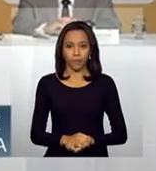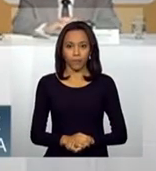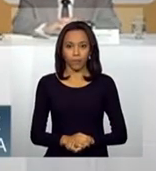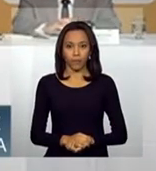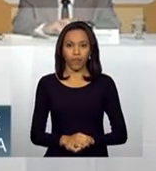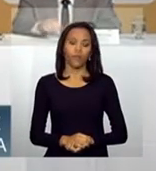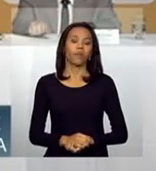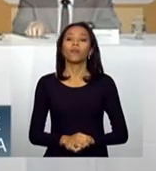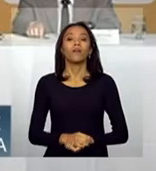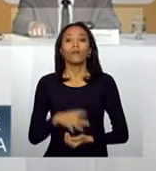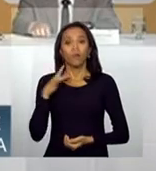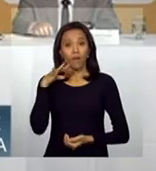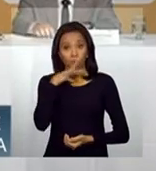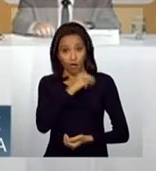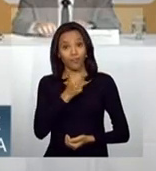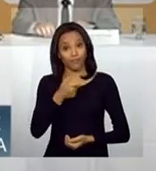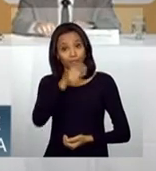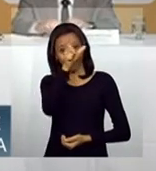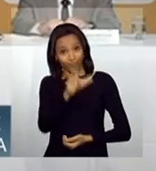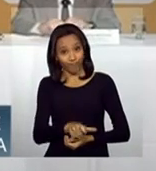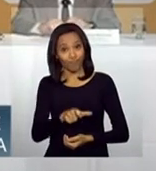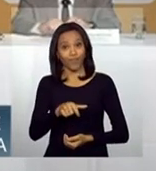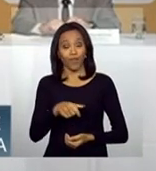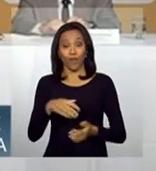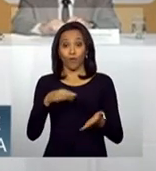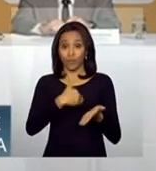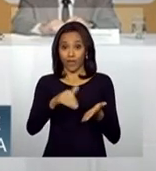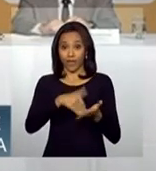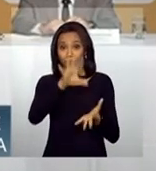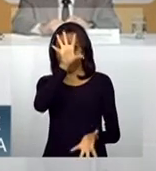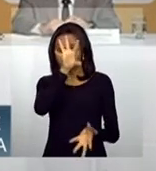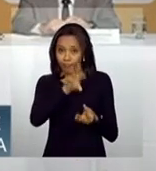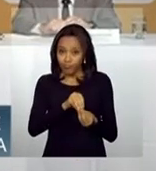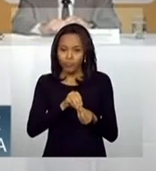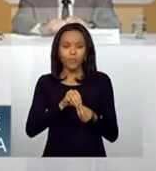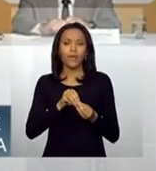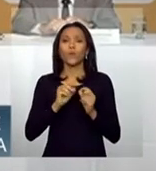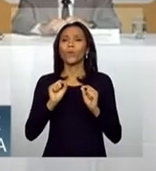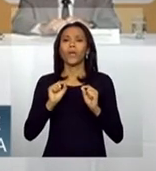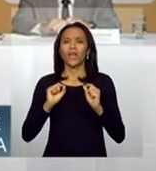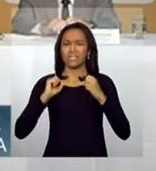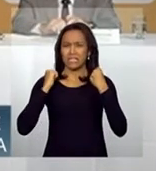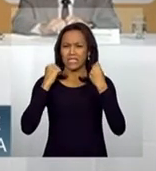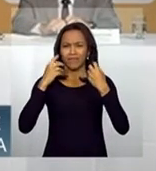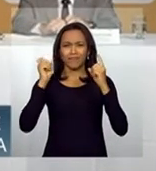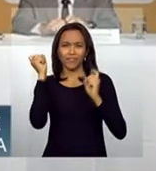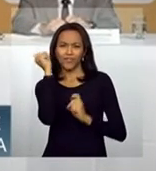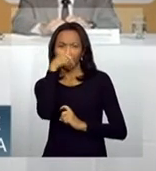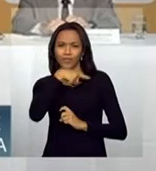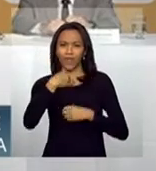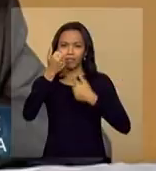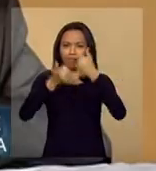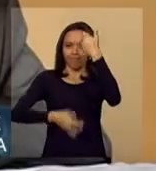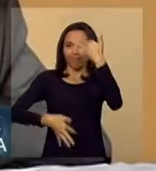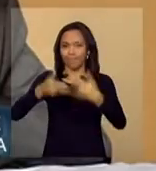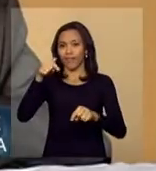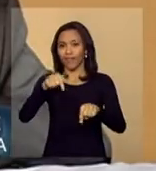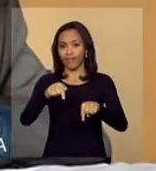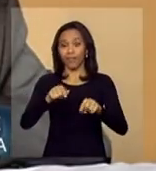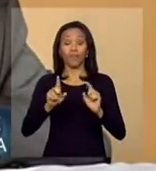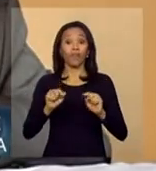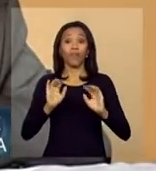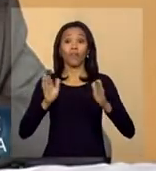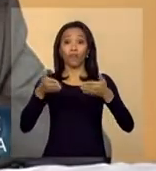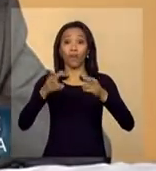Não, eu acho que o secretário resumiu as dificuldades que ele apontou aqui na maior parte das vezes foram